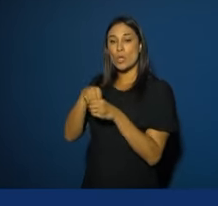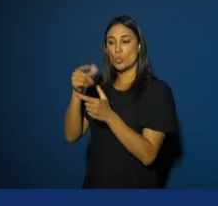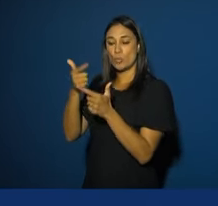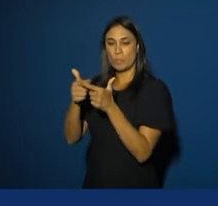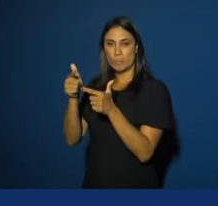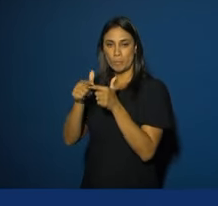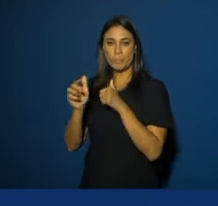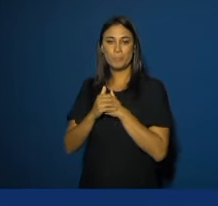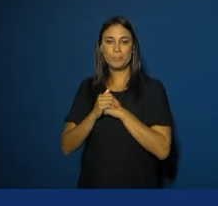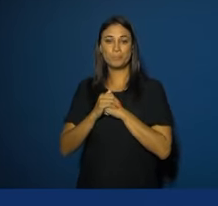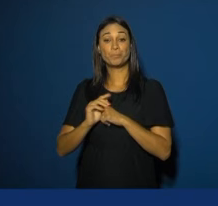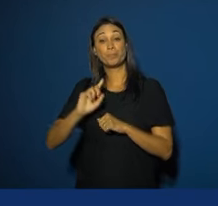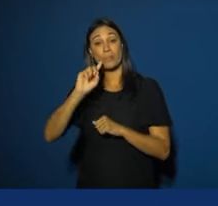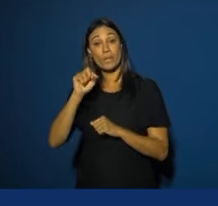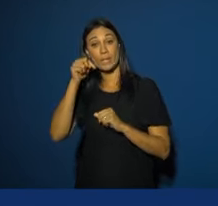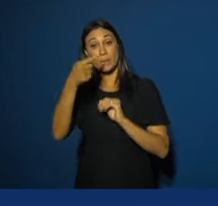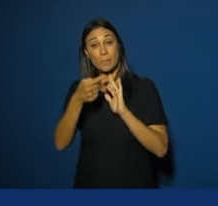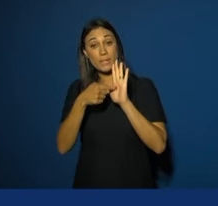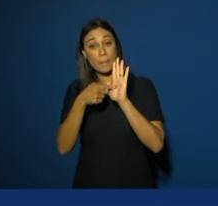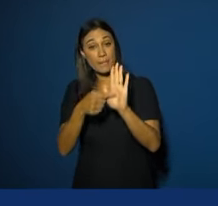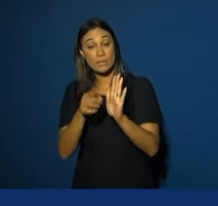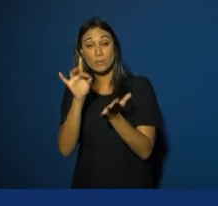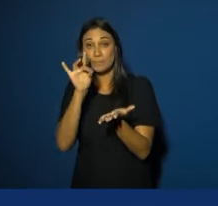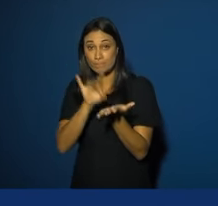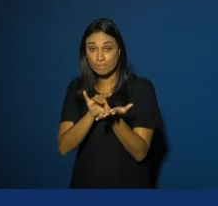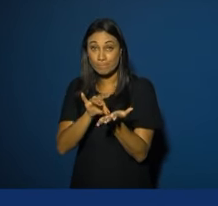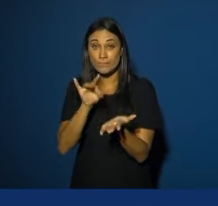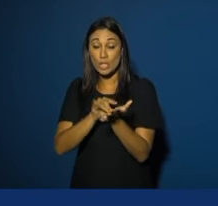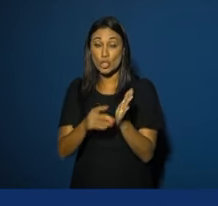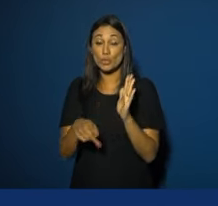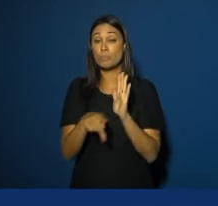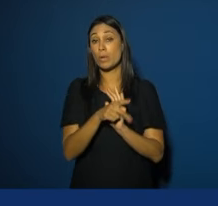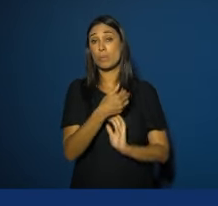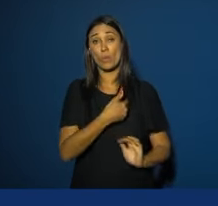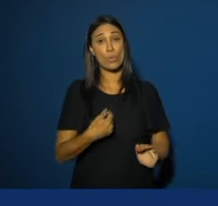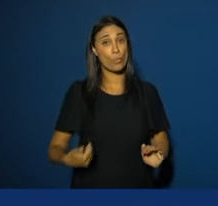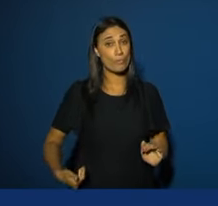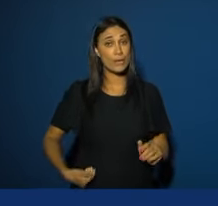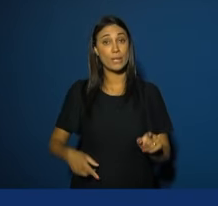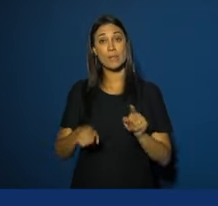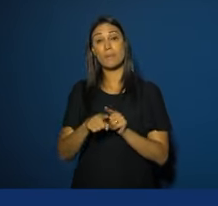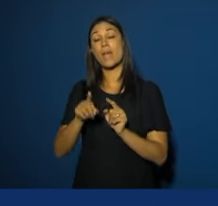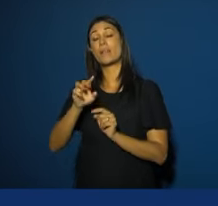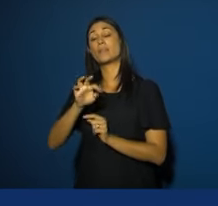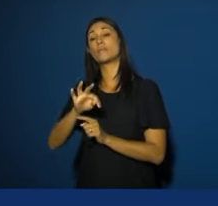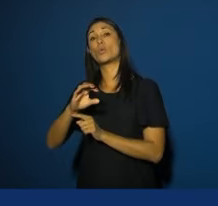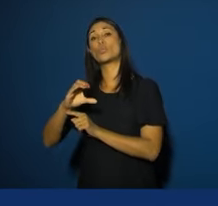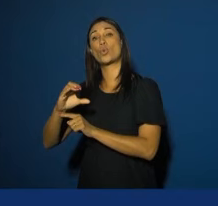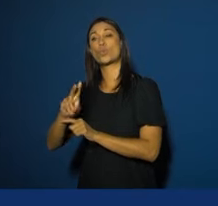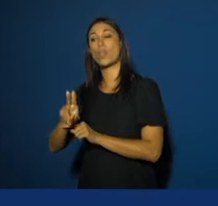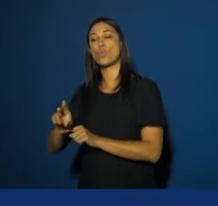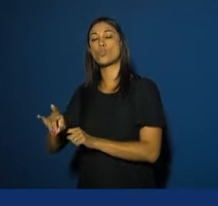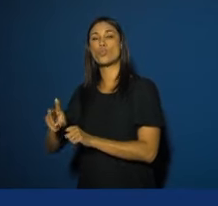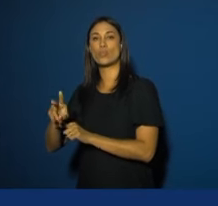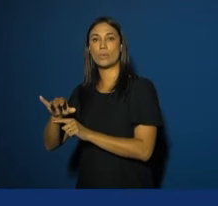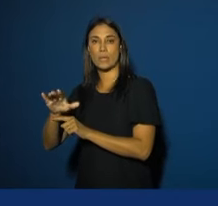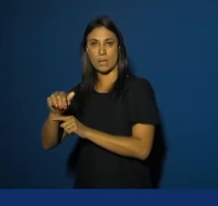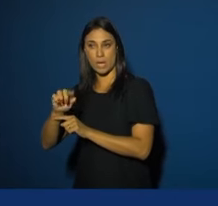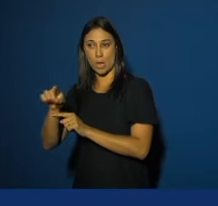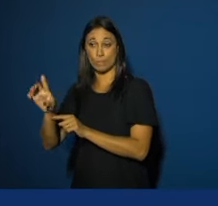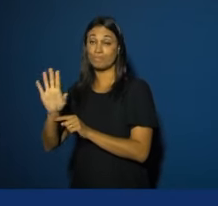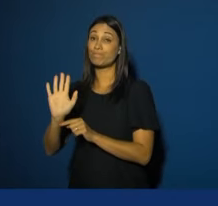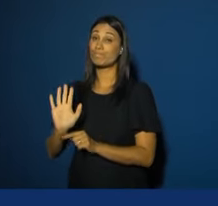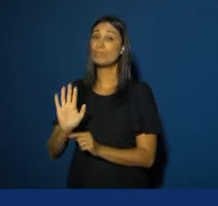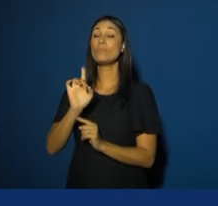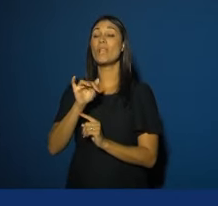problemas e depois da apresentação da realidade ao próprio governo ao Tribunal de Contas da União também é é é